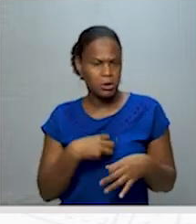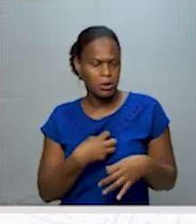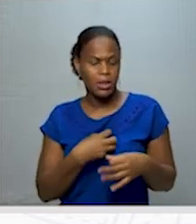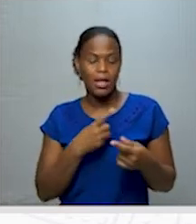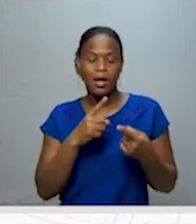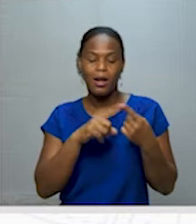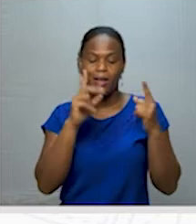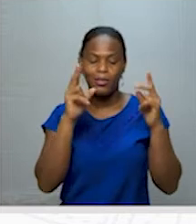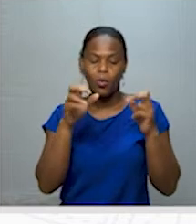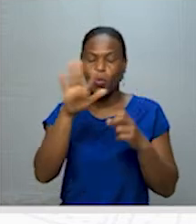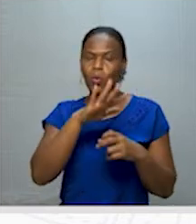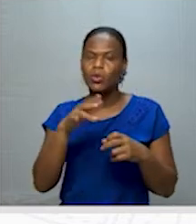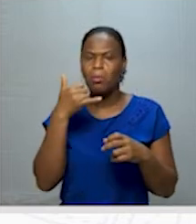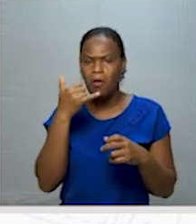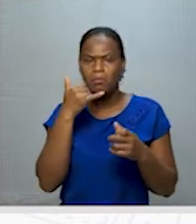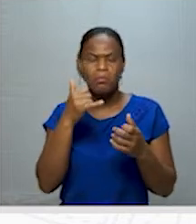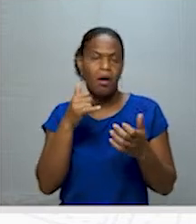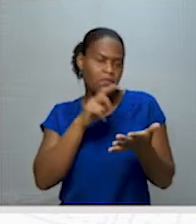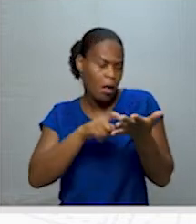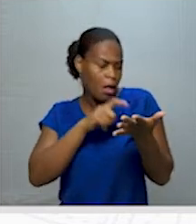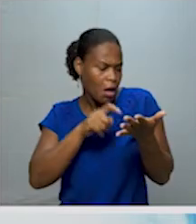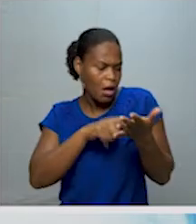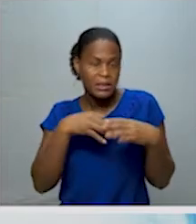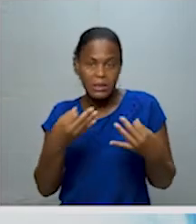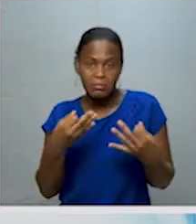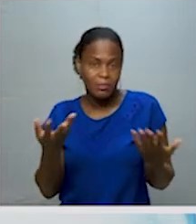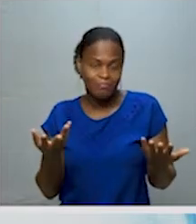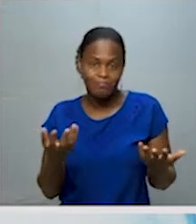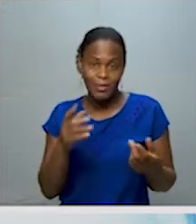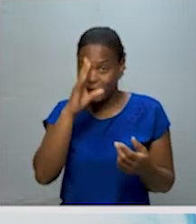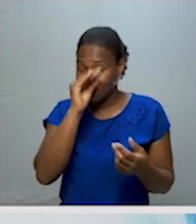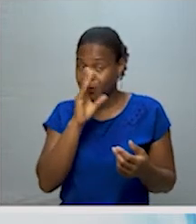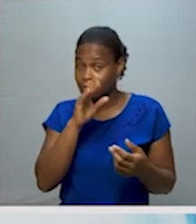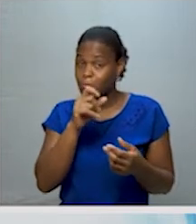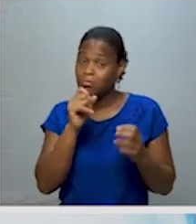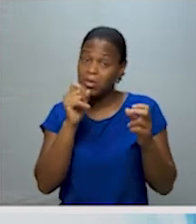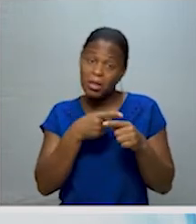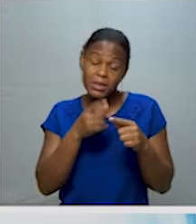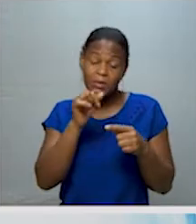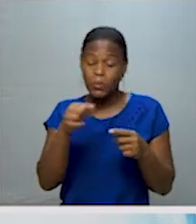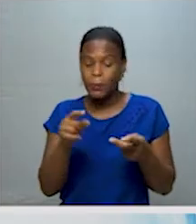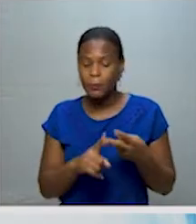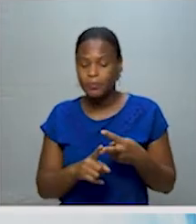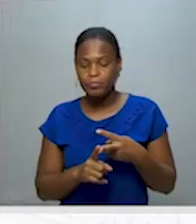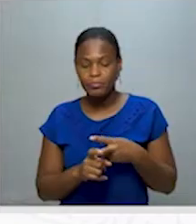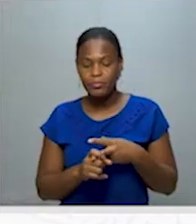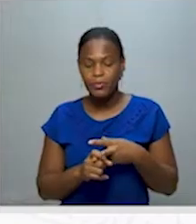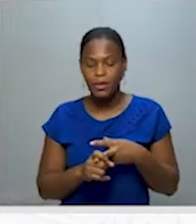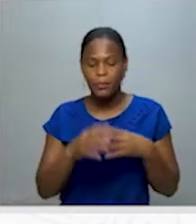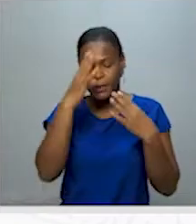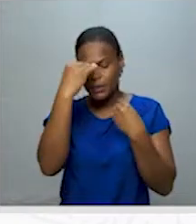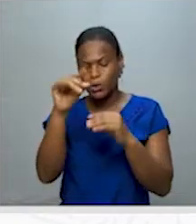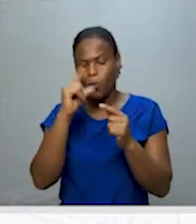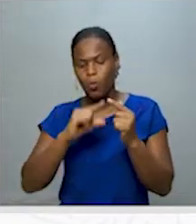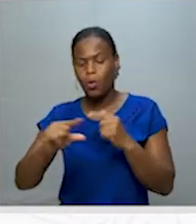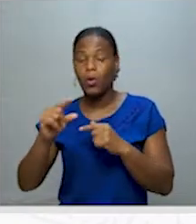Nós sugerimos o uso excessivo de telemóvel. Não sei se isto poderá ser um tema interessante ou não. O